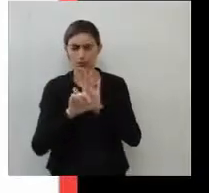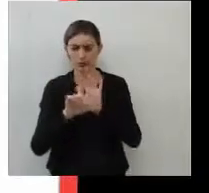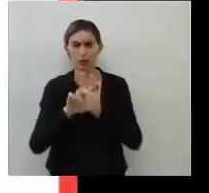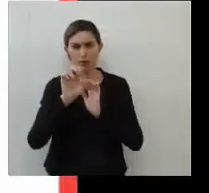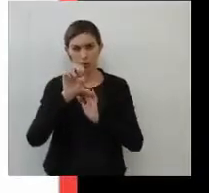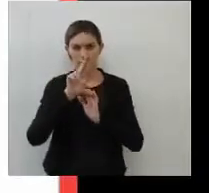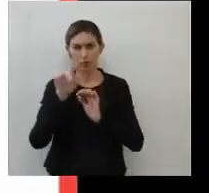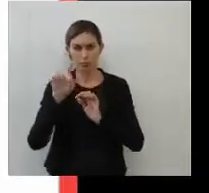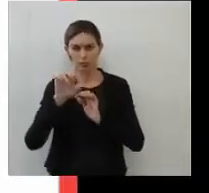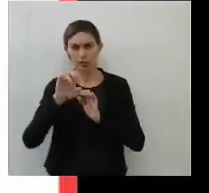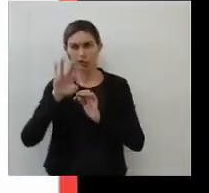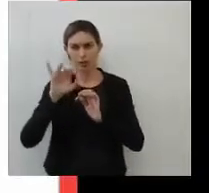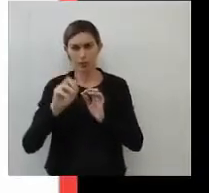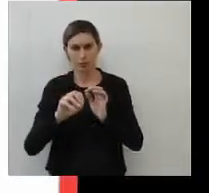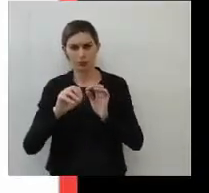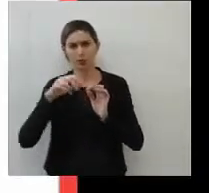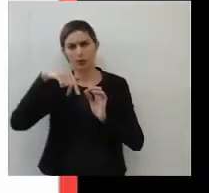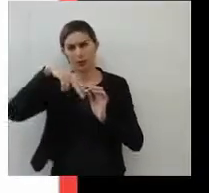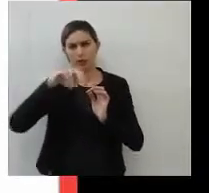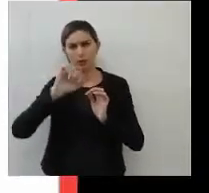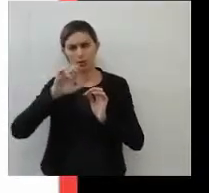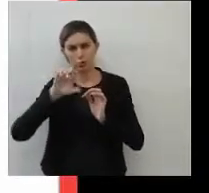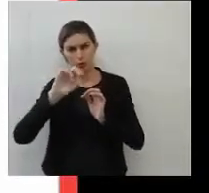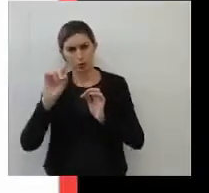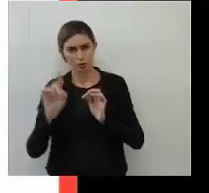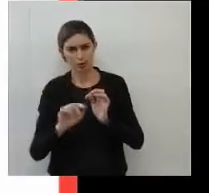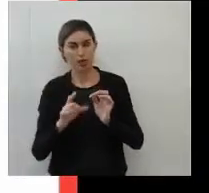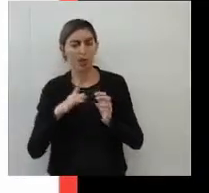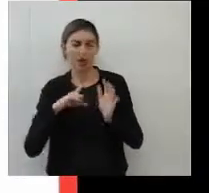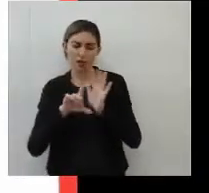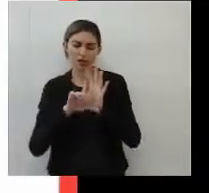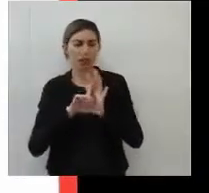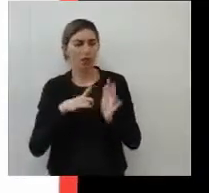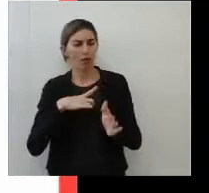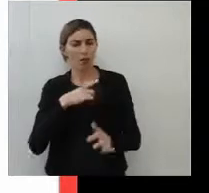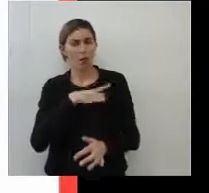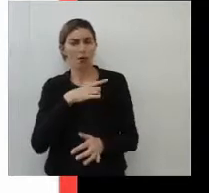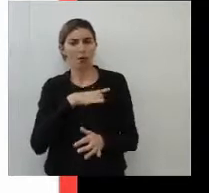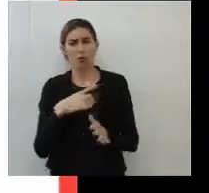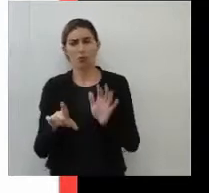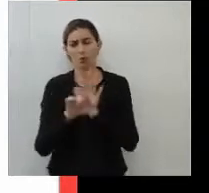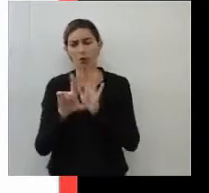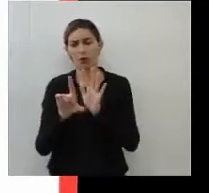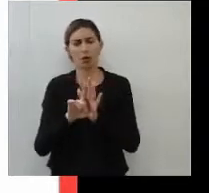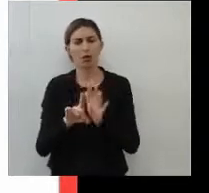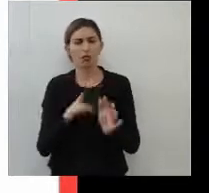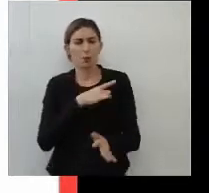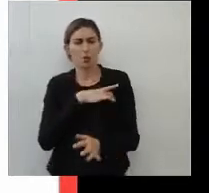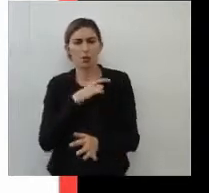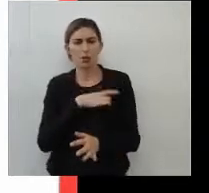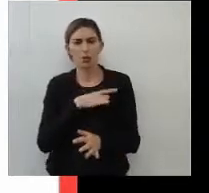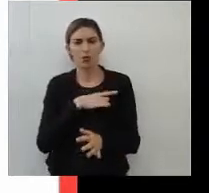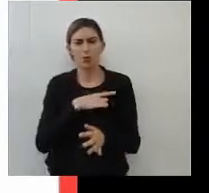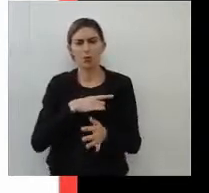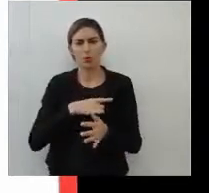Queiroz, que na verdade é uma lei que tem medo, é uma lei de medo de represálias por